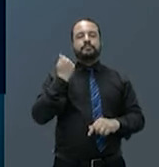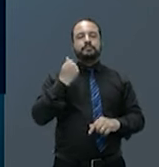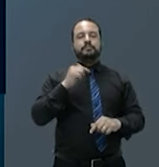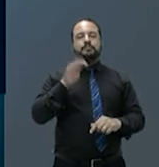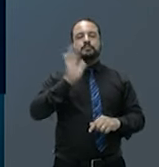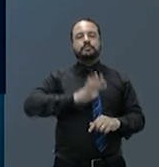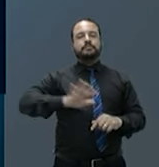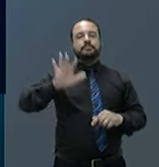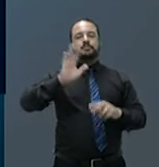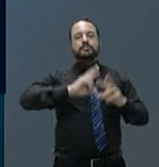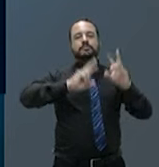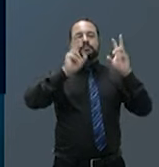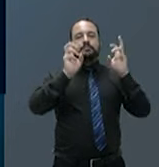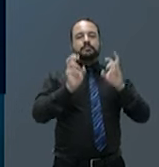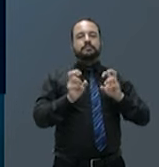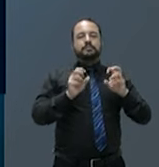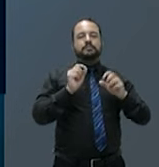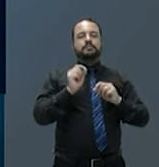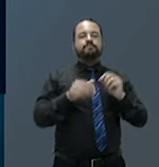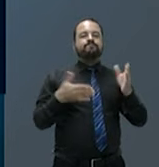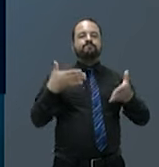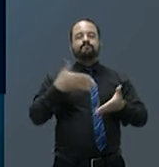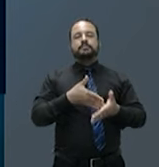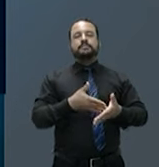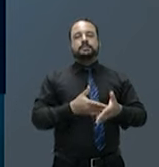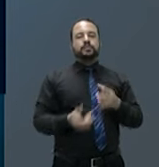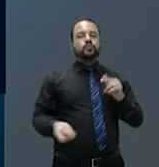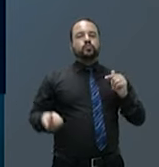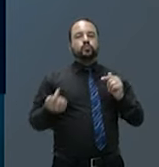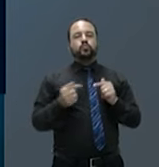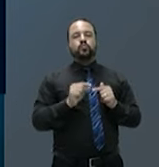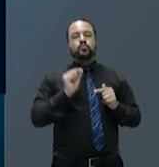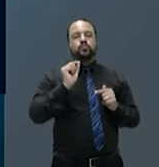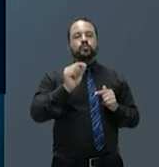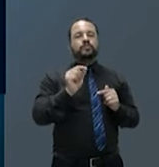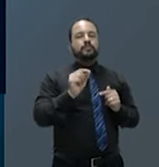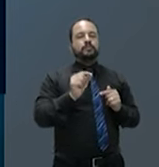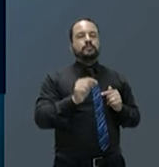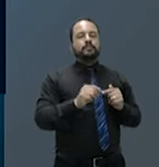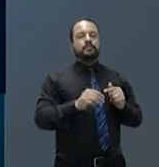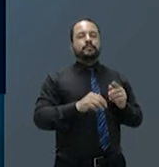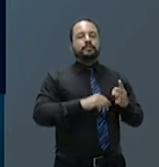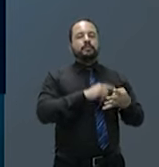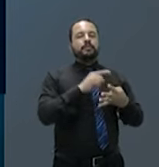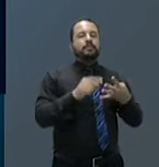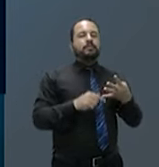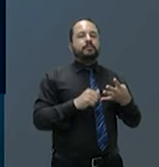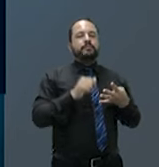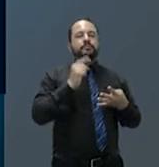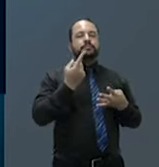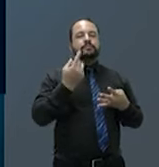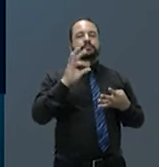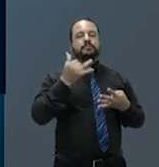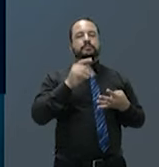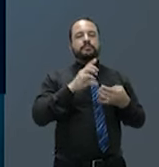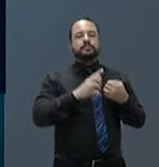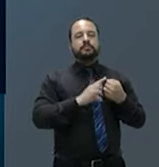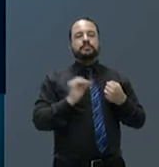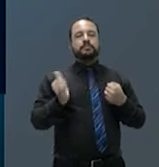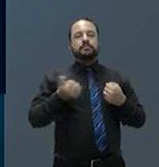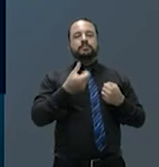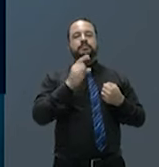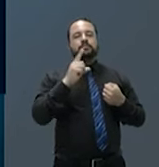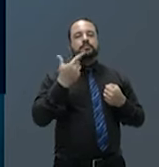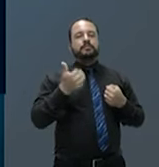matéria, o que impediria a aplicação das hipóteses previstas nos incisos 1 e 2 do artigo 1030 do CPC,